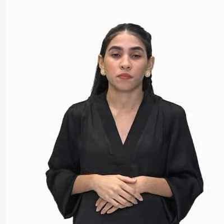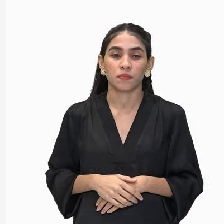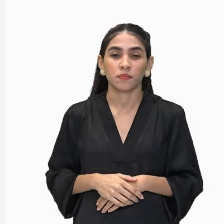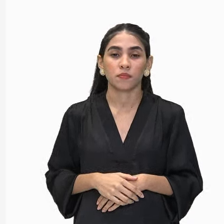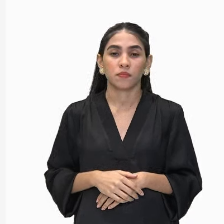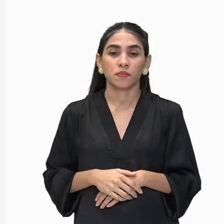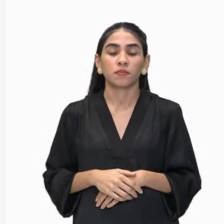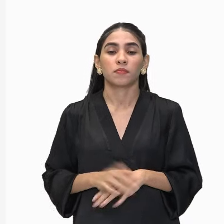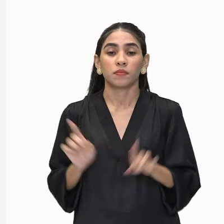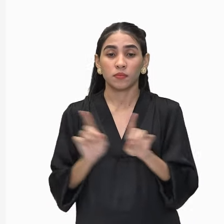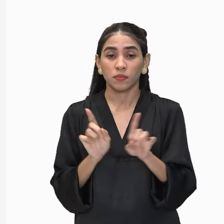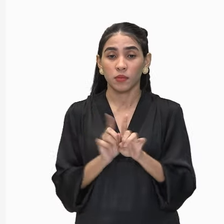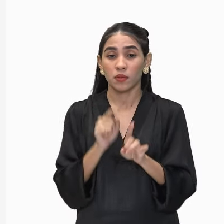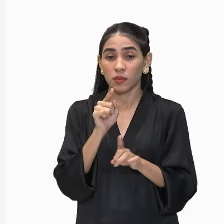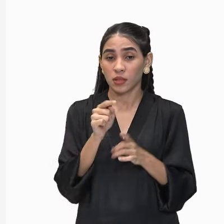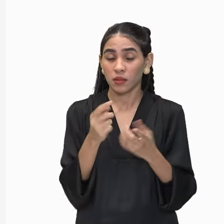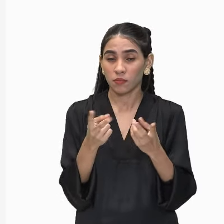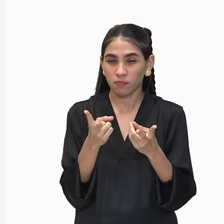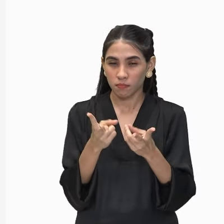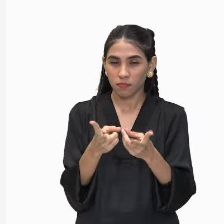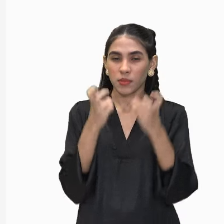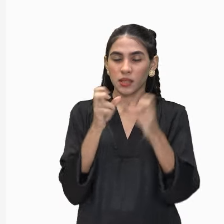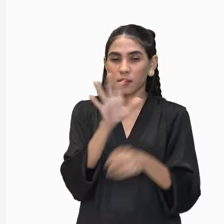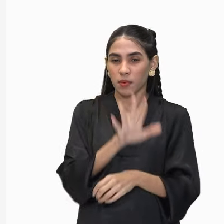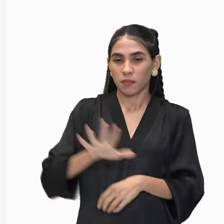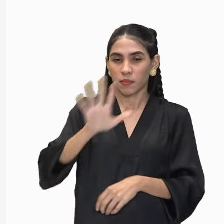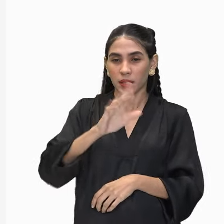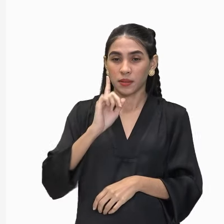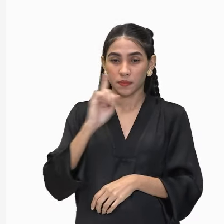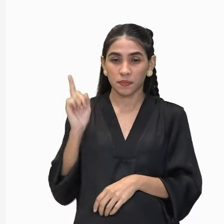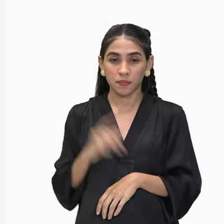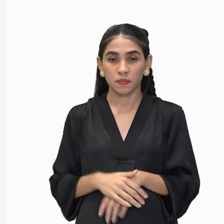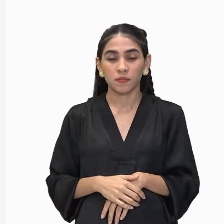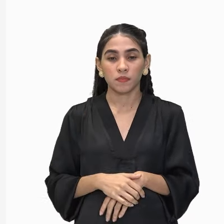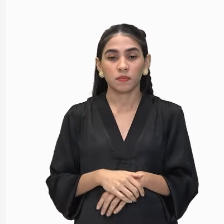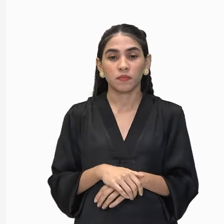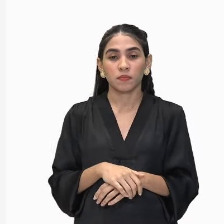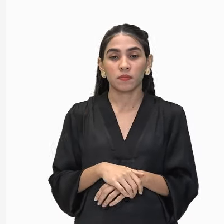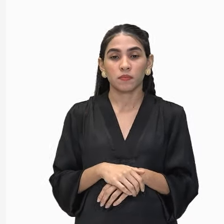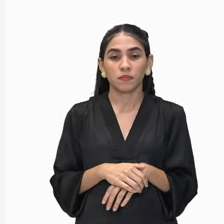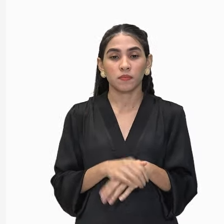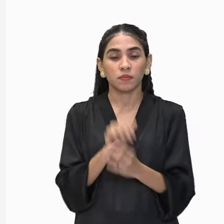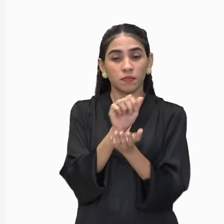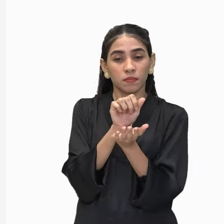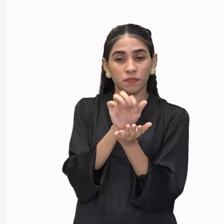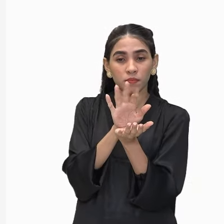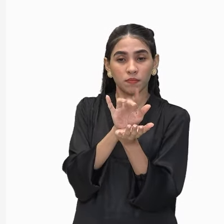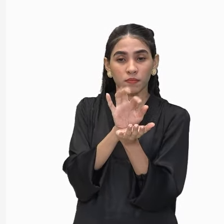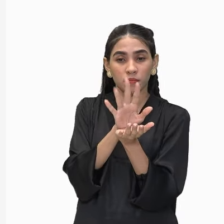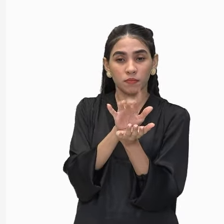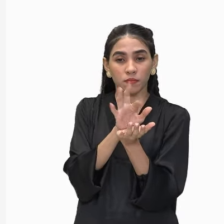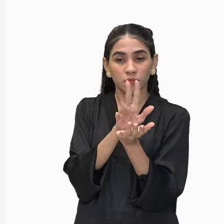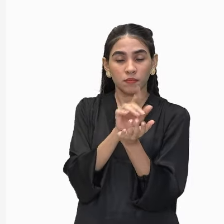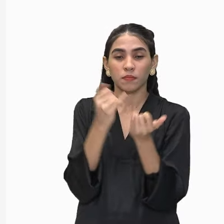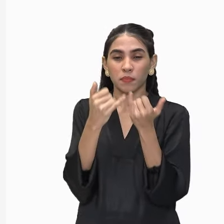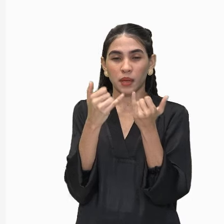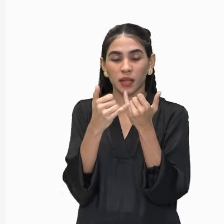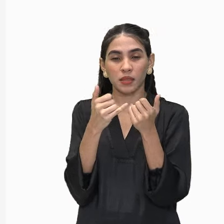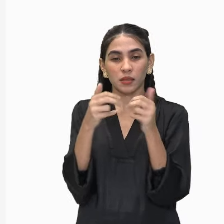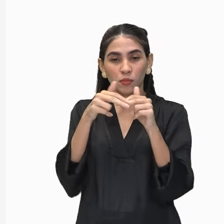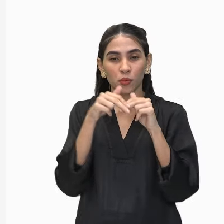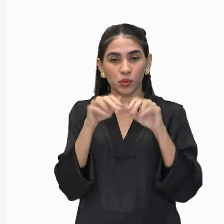Aí dá para ver levemente nessa estrutura uma representação de uma estrela, parece uma estrela, por isso que a